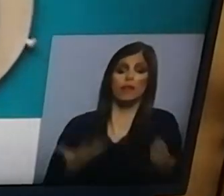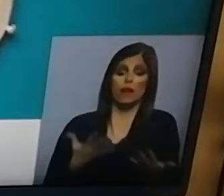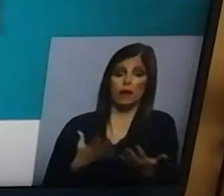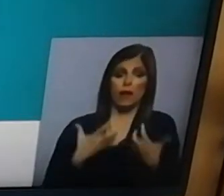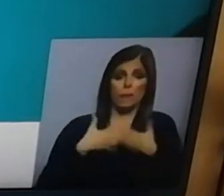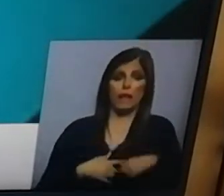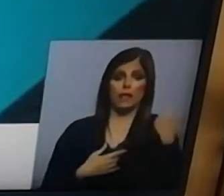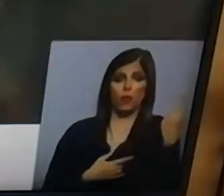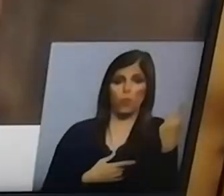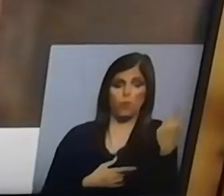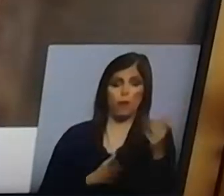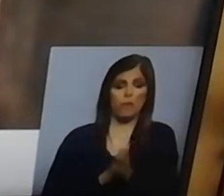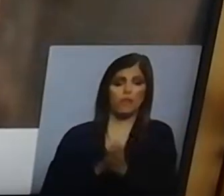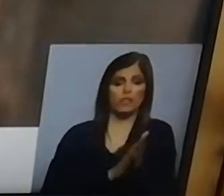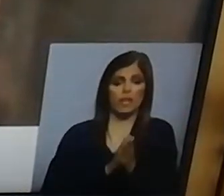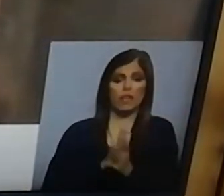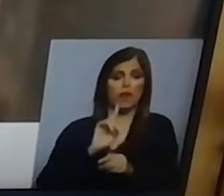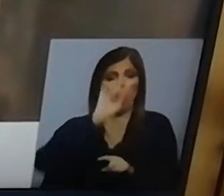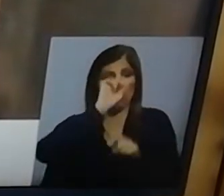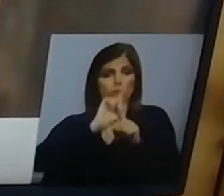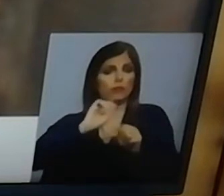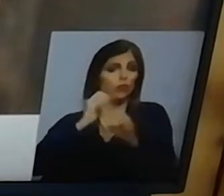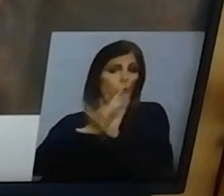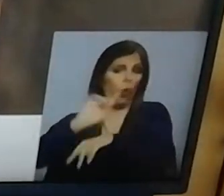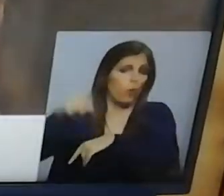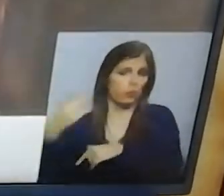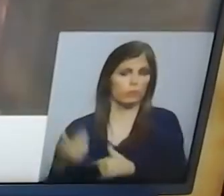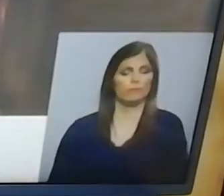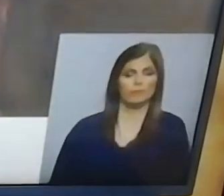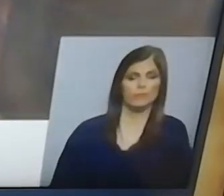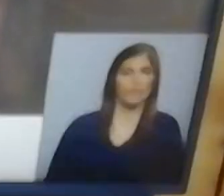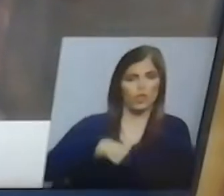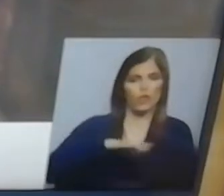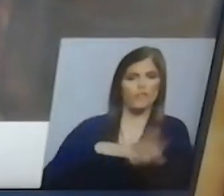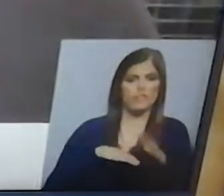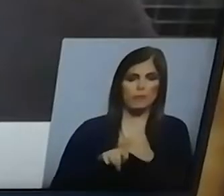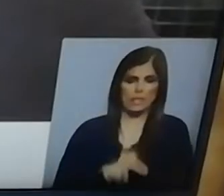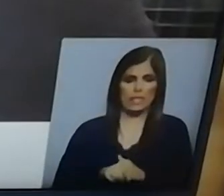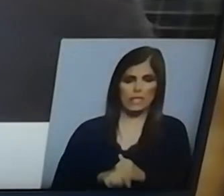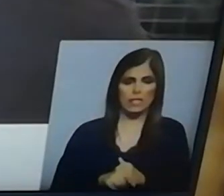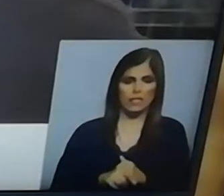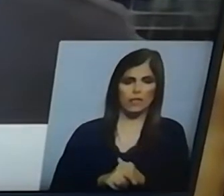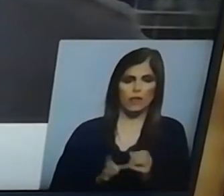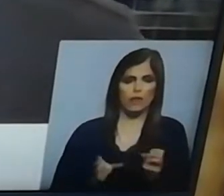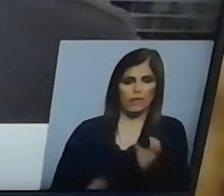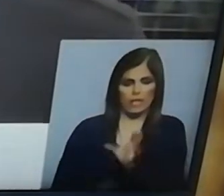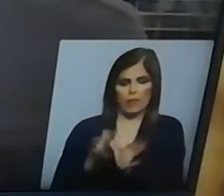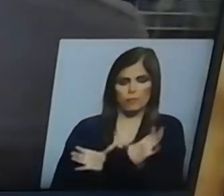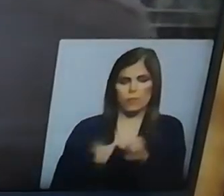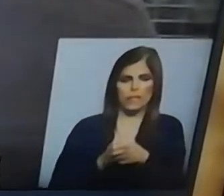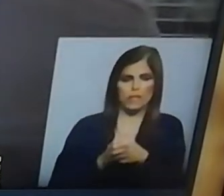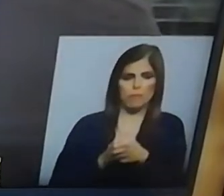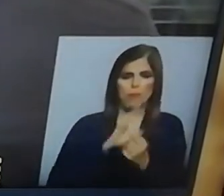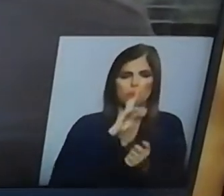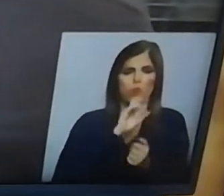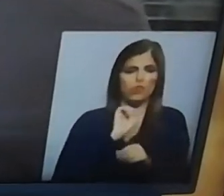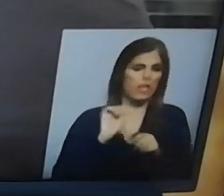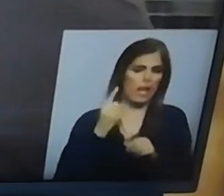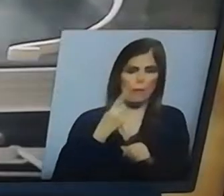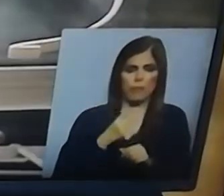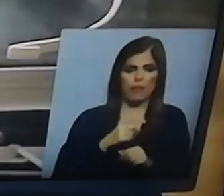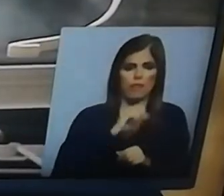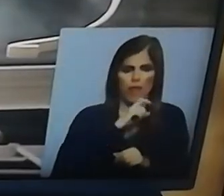está a ser usada para outros fins. Nós fizemos aqui uma equipa de resposta rápida e